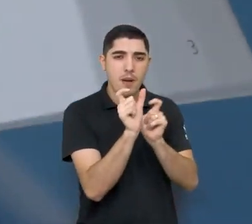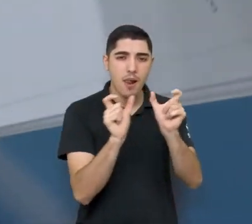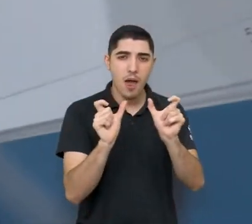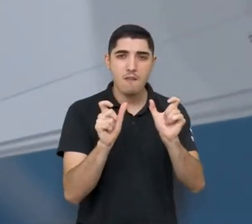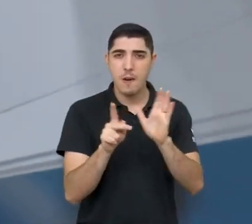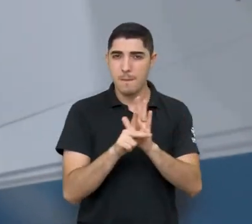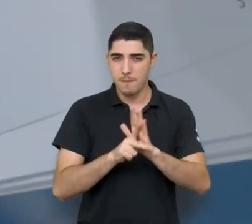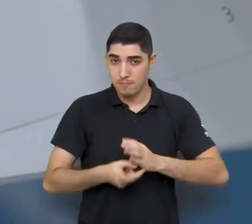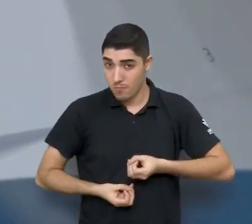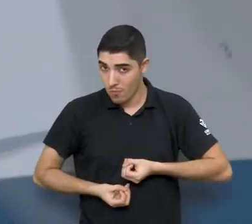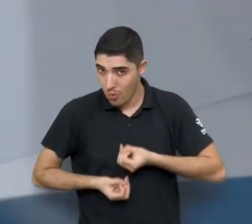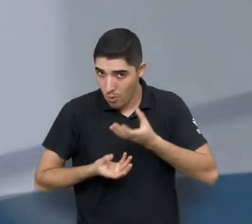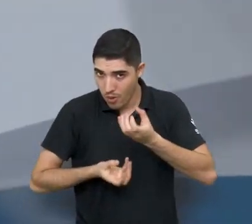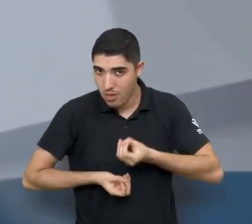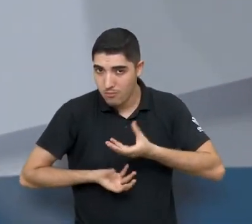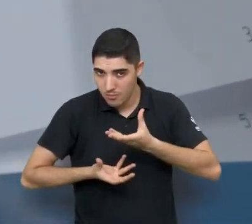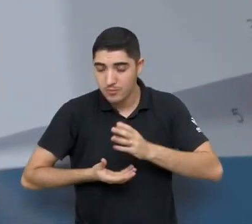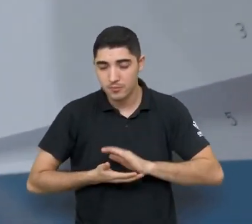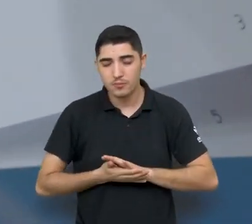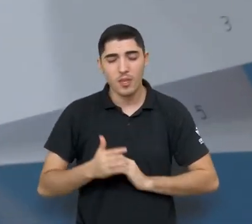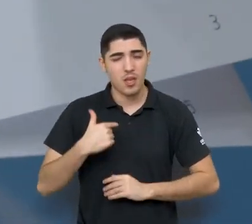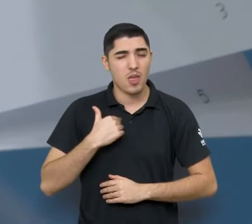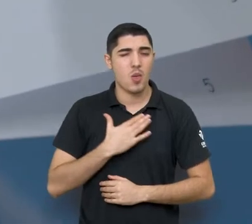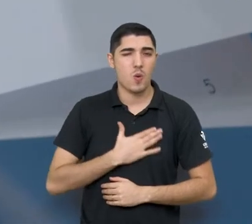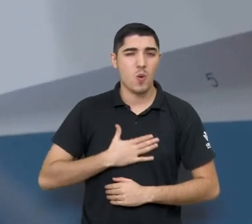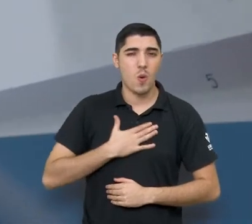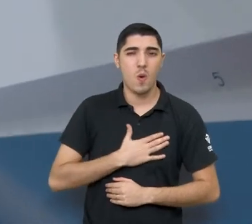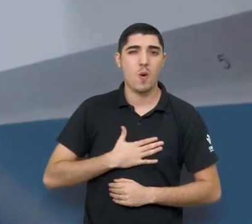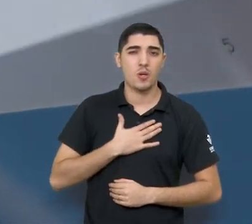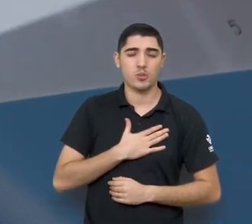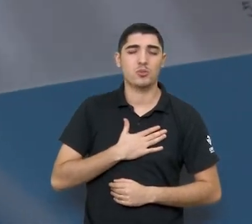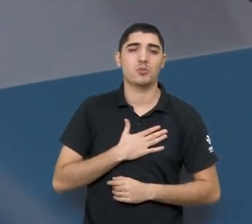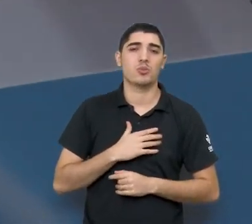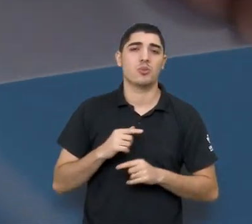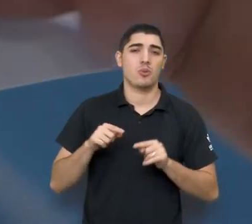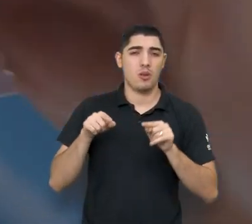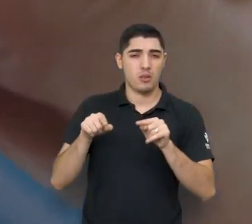do poema, né? Eu gosto muito dessa